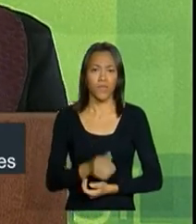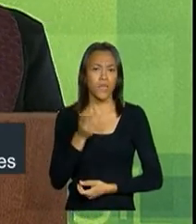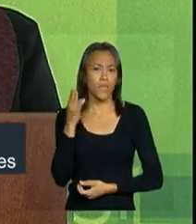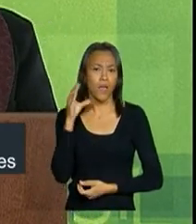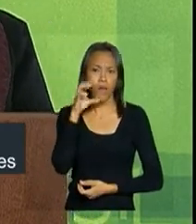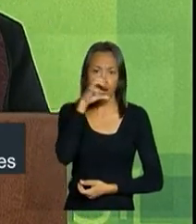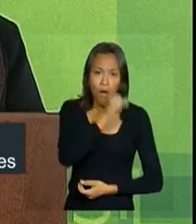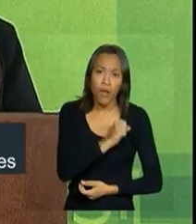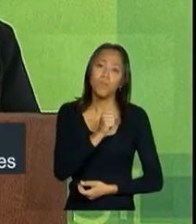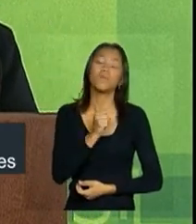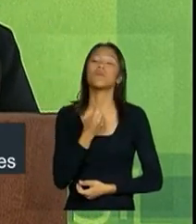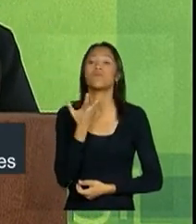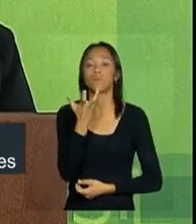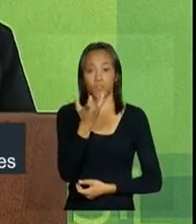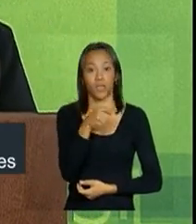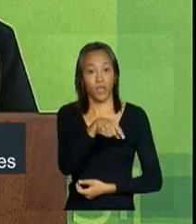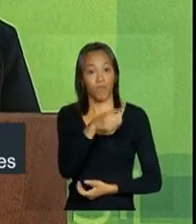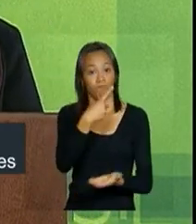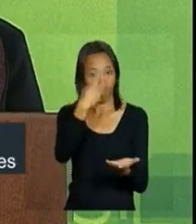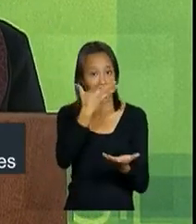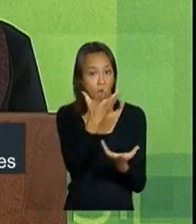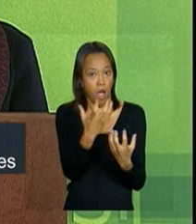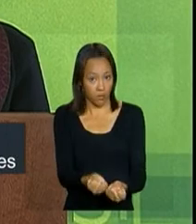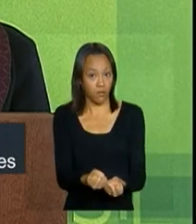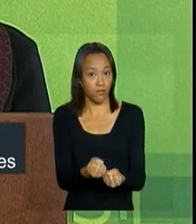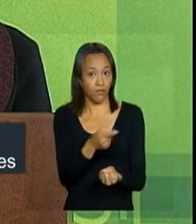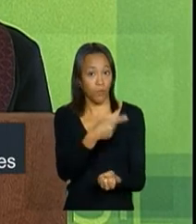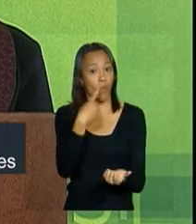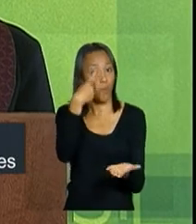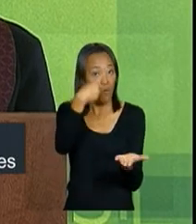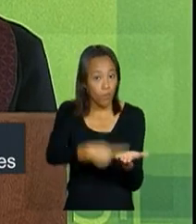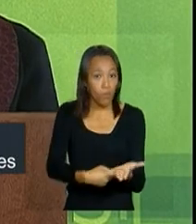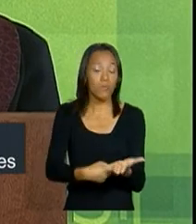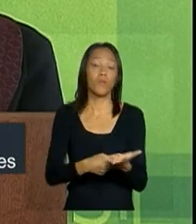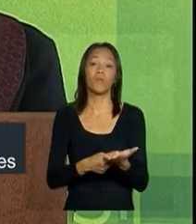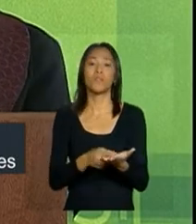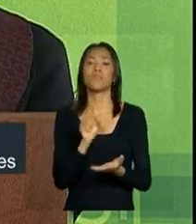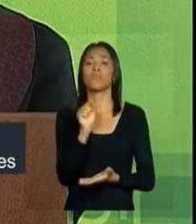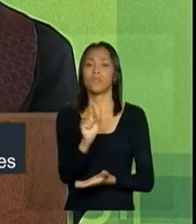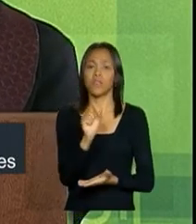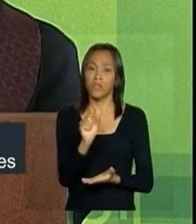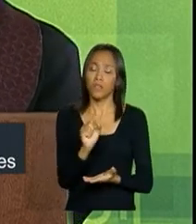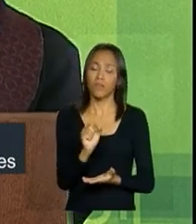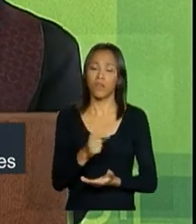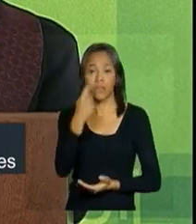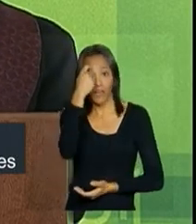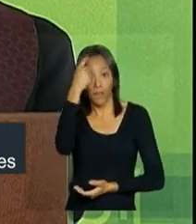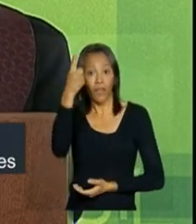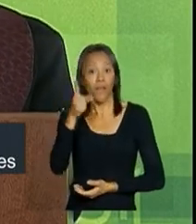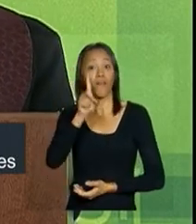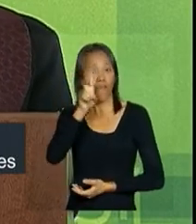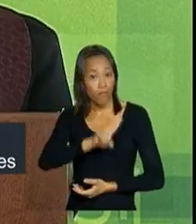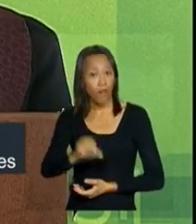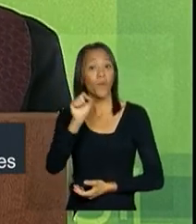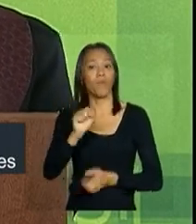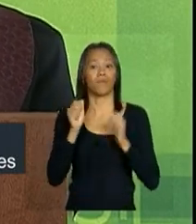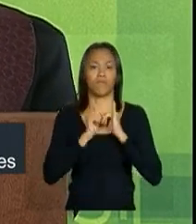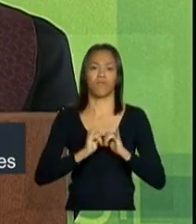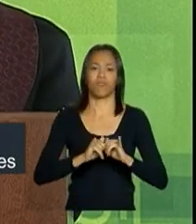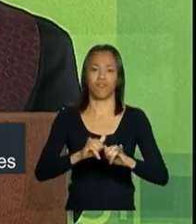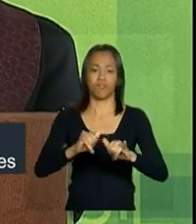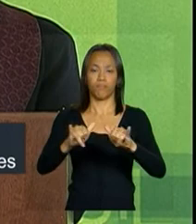imediatamente abraçada com compromisso de que ela seria transmitida